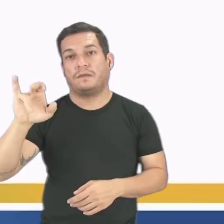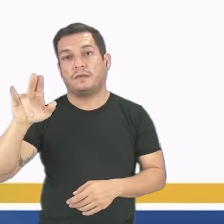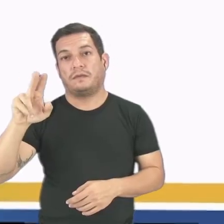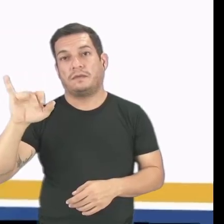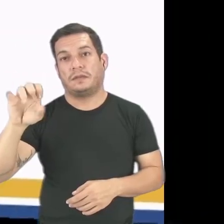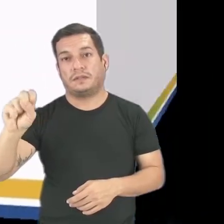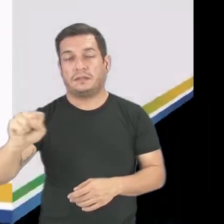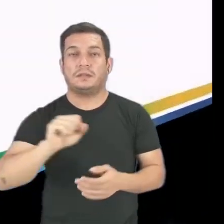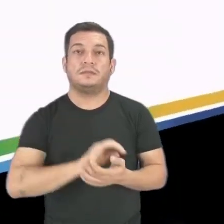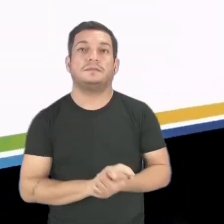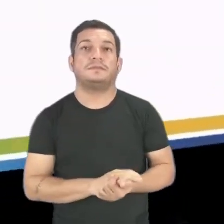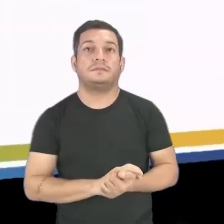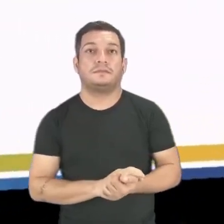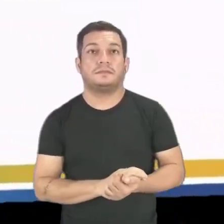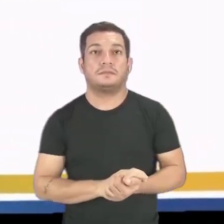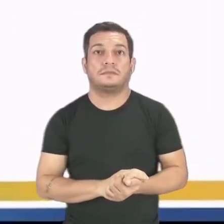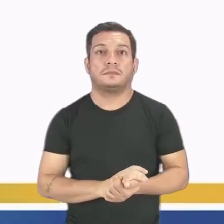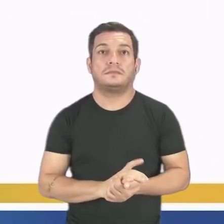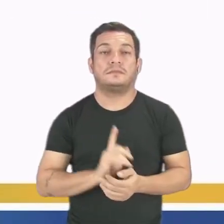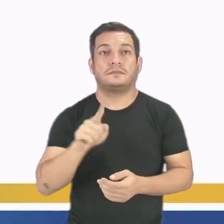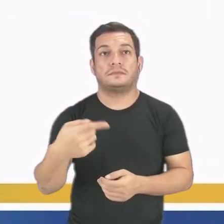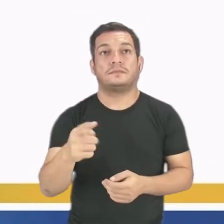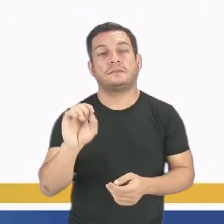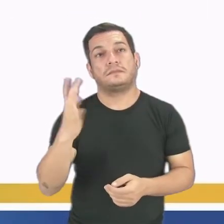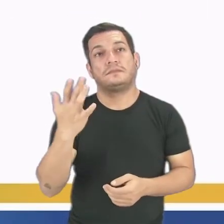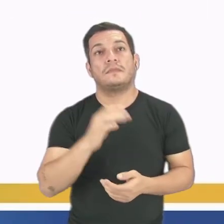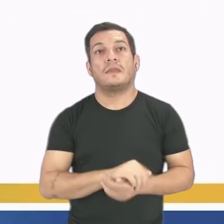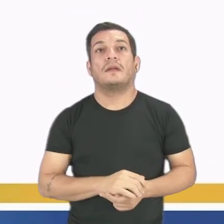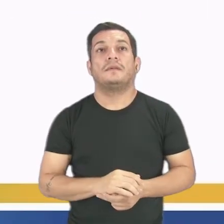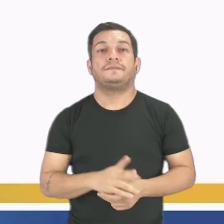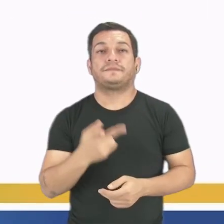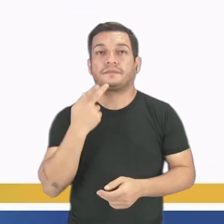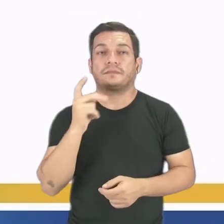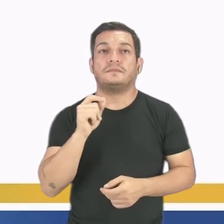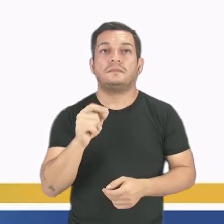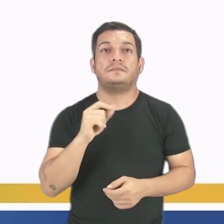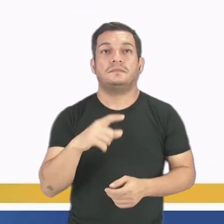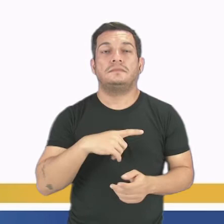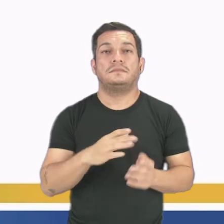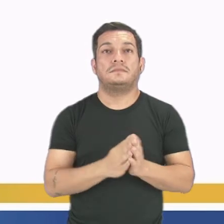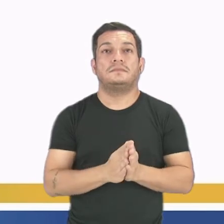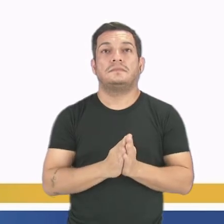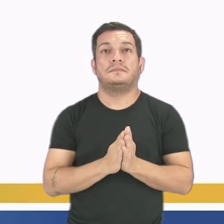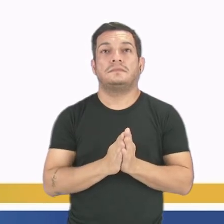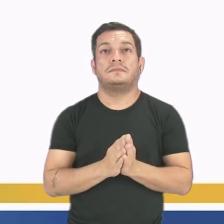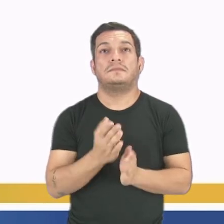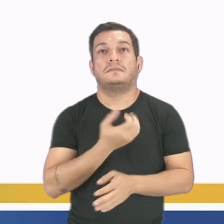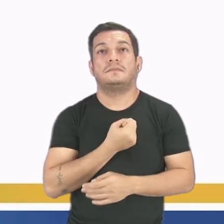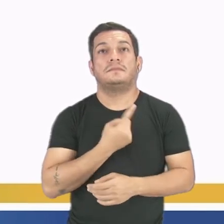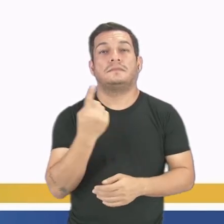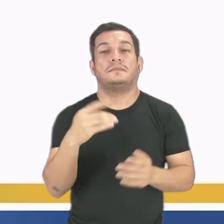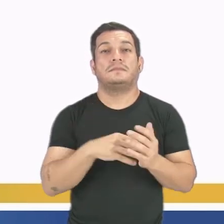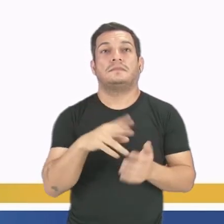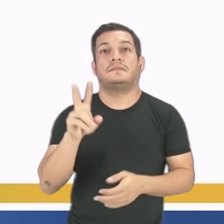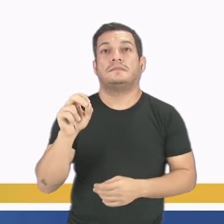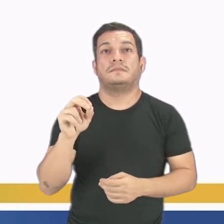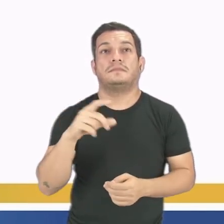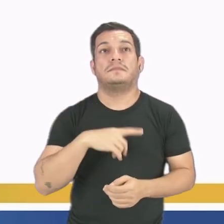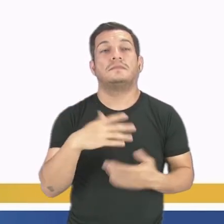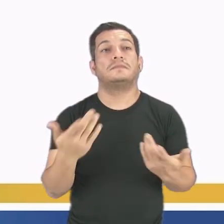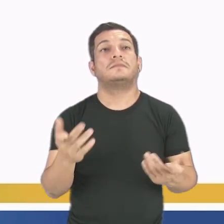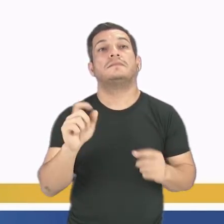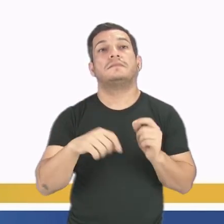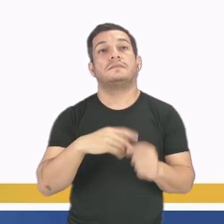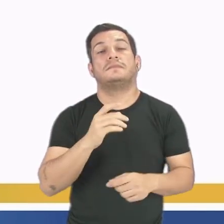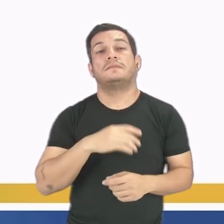você. Na próxima situação, ele fala que sorteando ao acaso um número de 1 a 50, qual